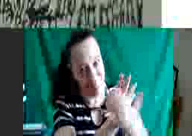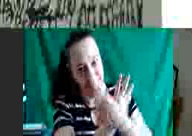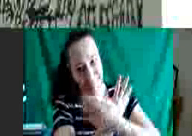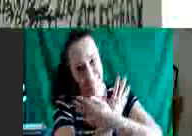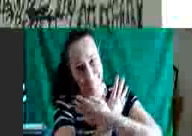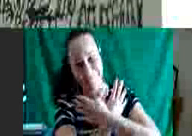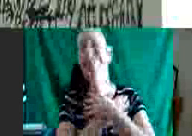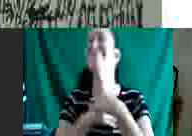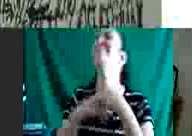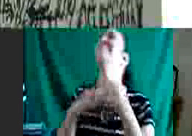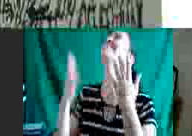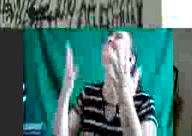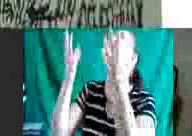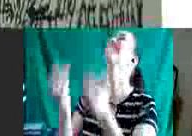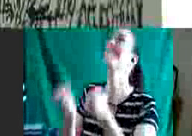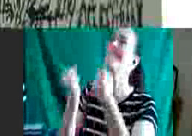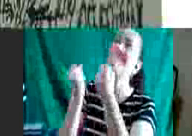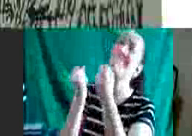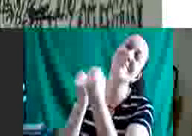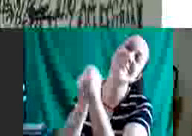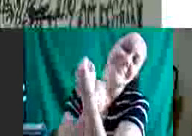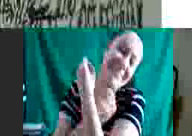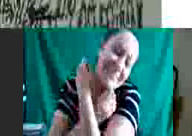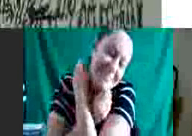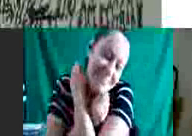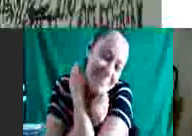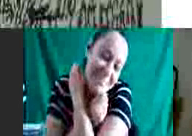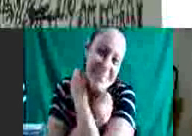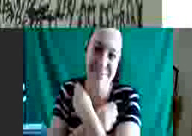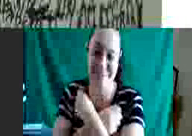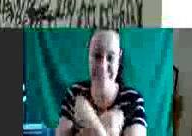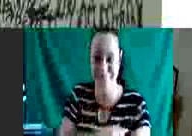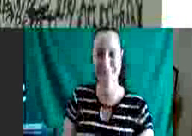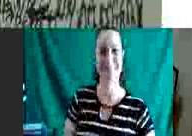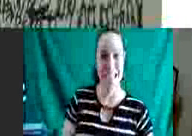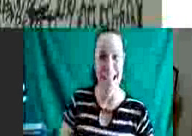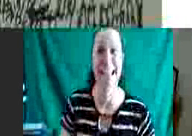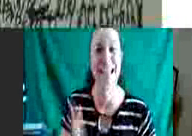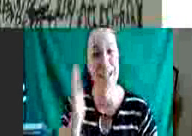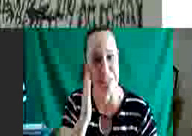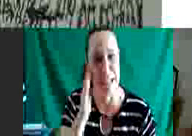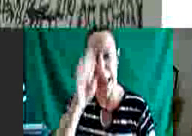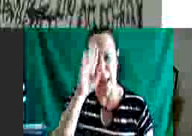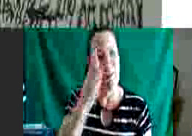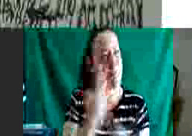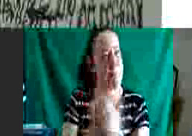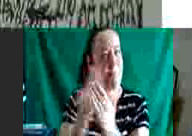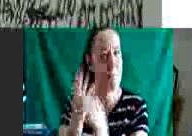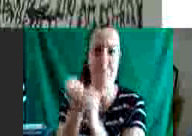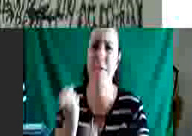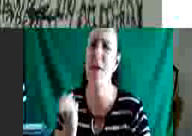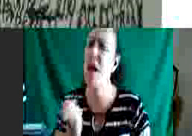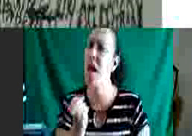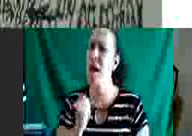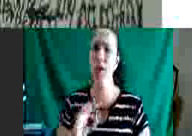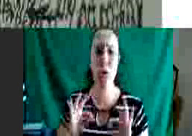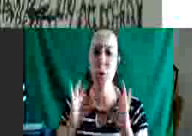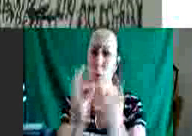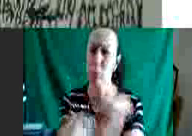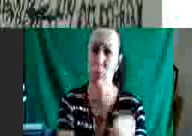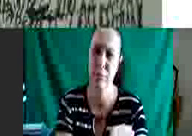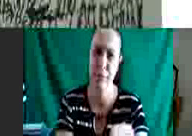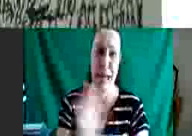gente tem, principalmente no momento mais difíceis ou em dias que vão chegar aquele dia tenso, né? Aquele